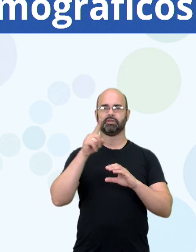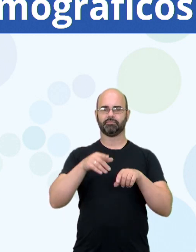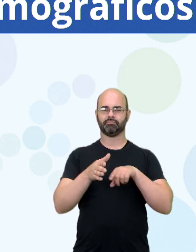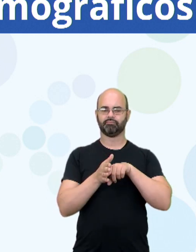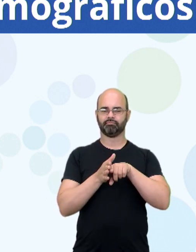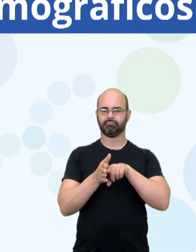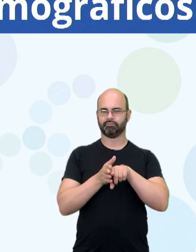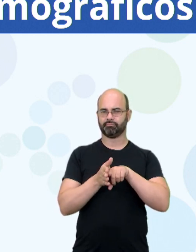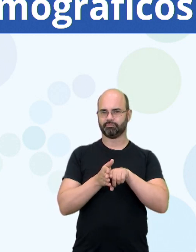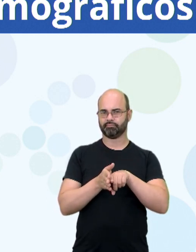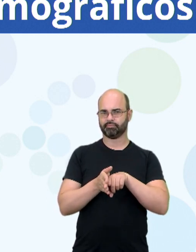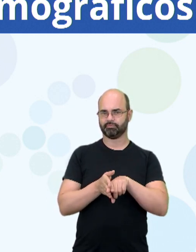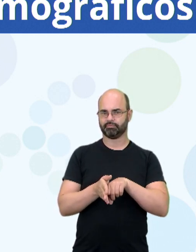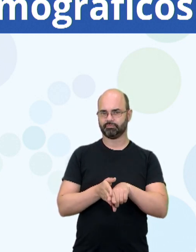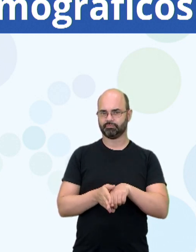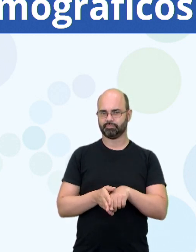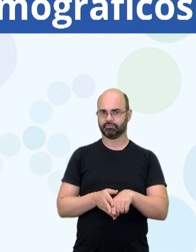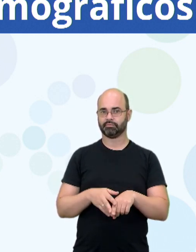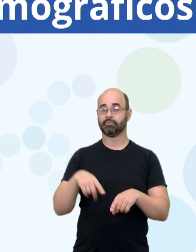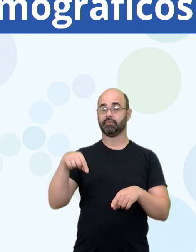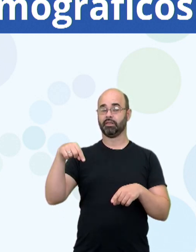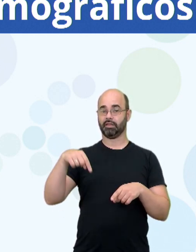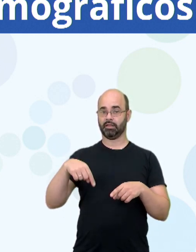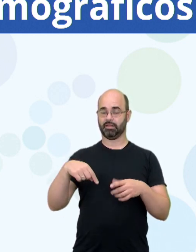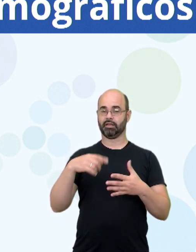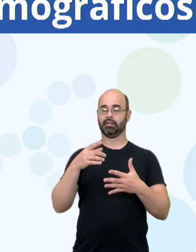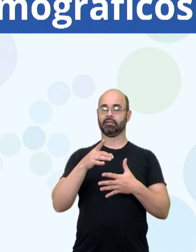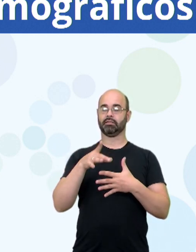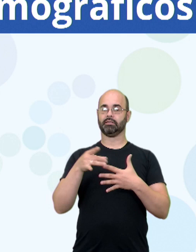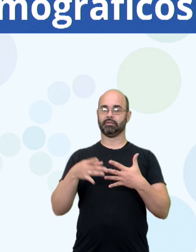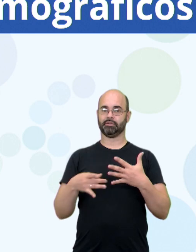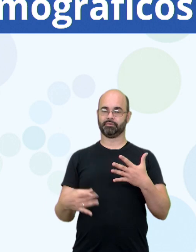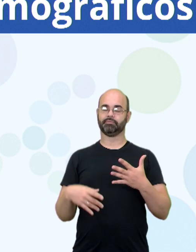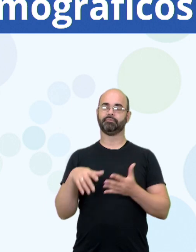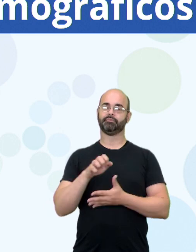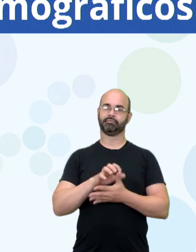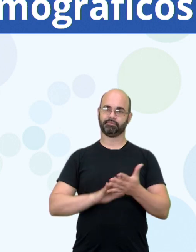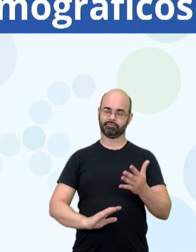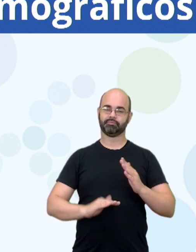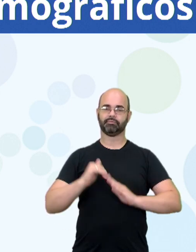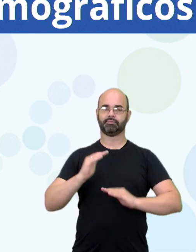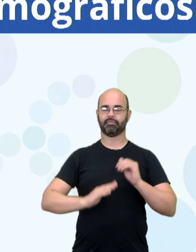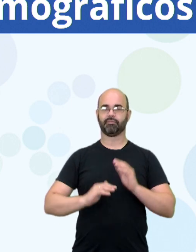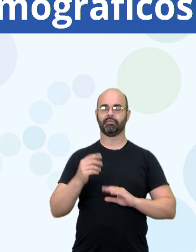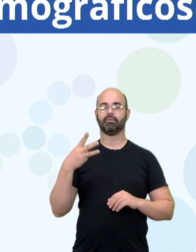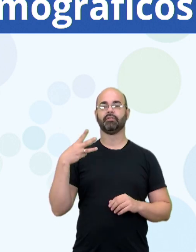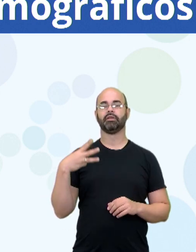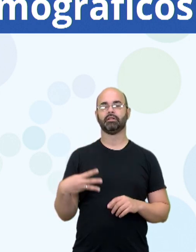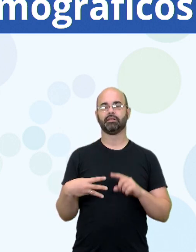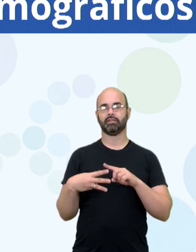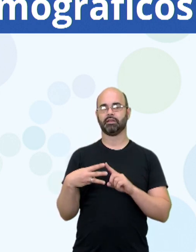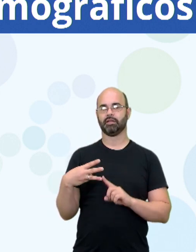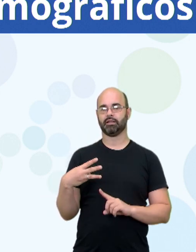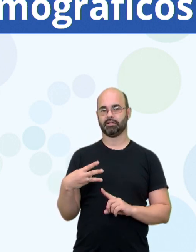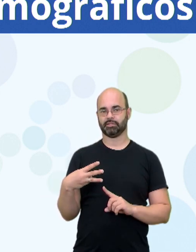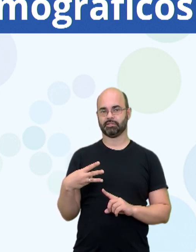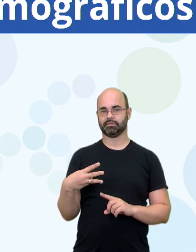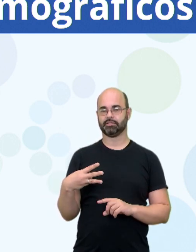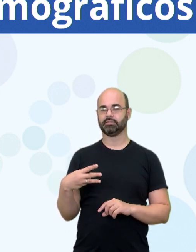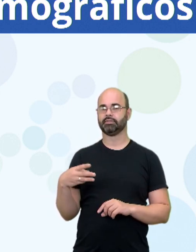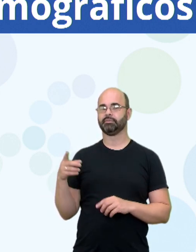aí do eixo estruturante deste componente desta atividade, e nós temos 3 habilidades dos eixos estruturantes aí, as